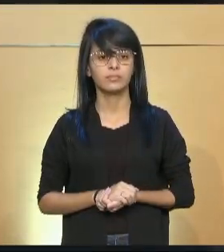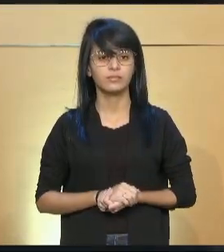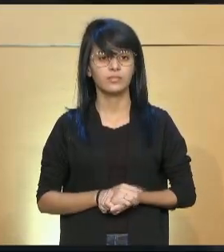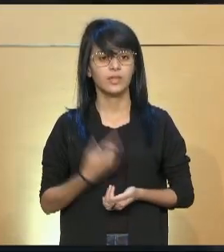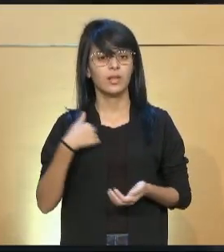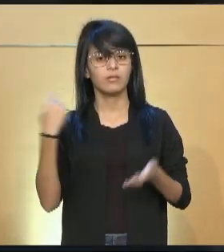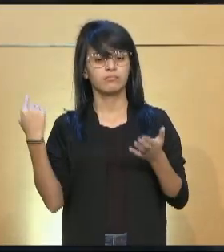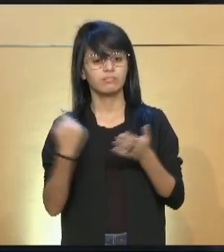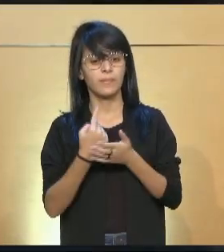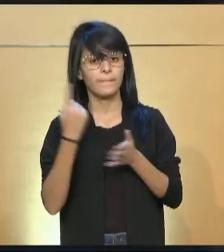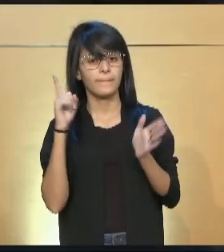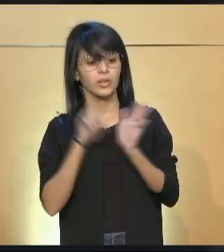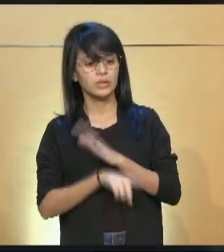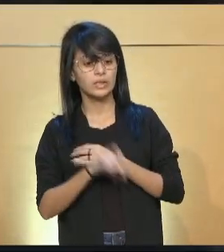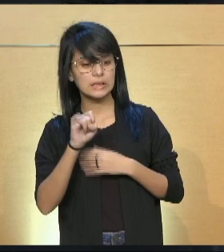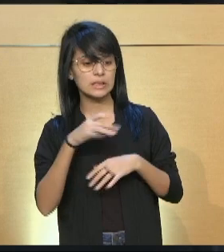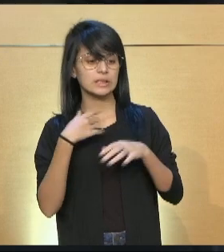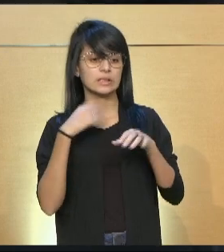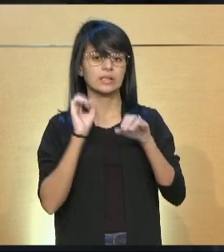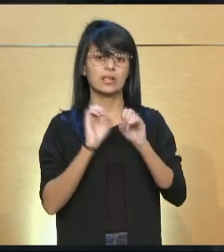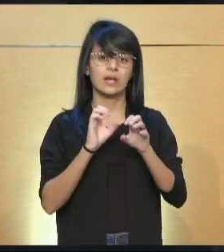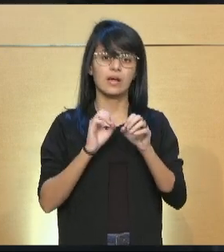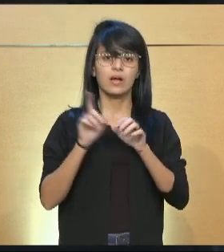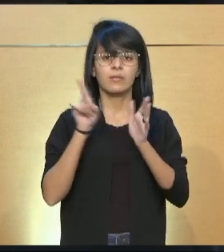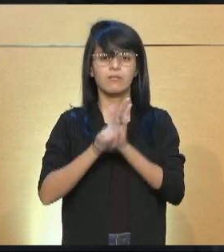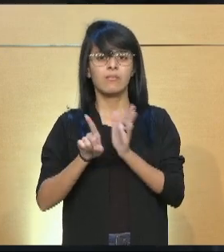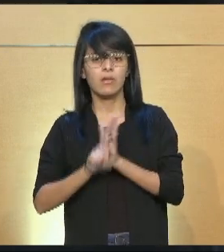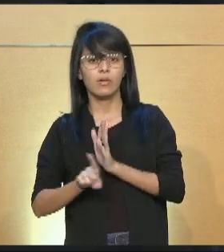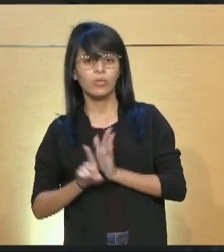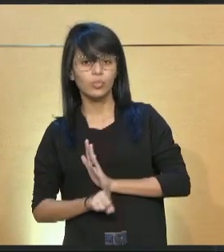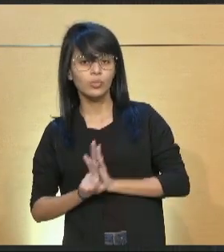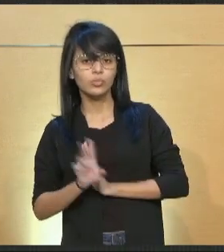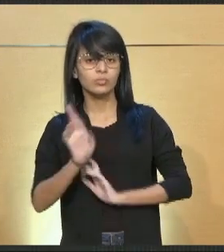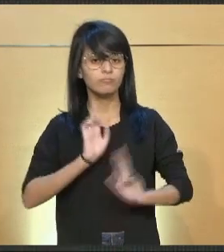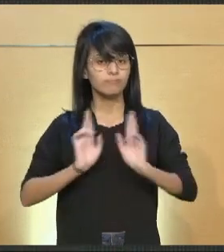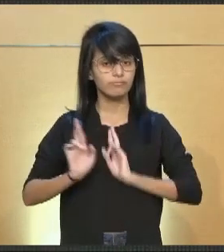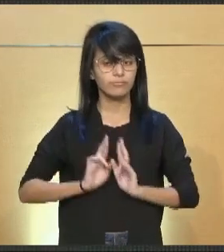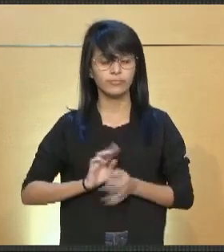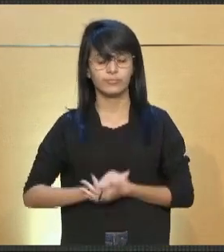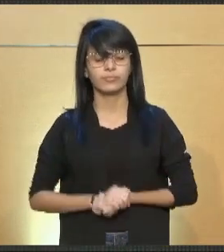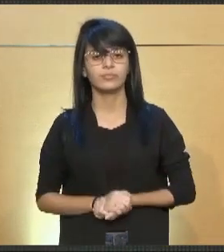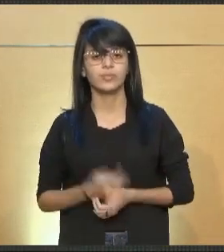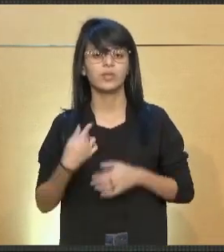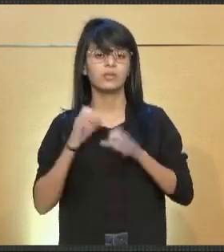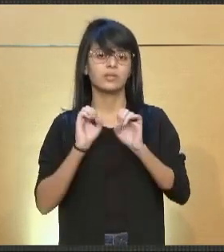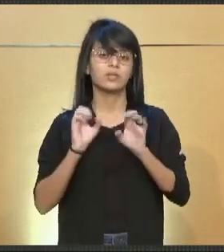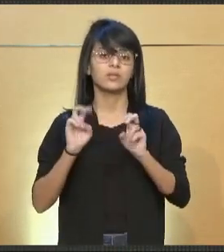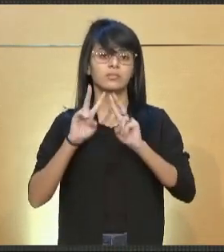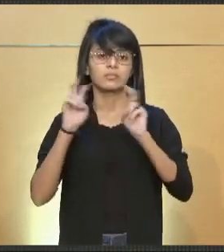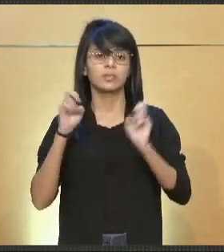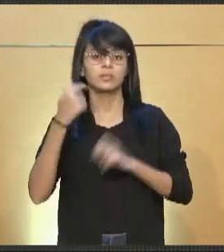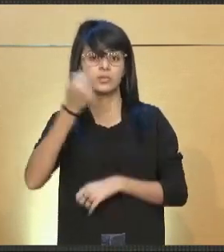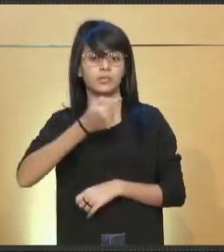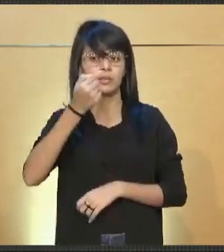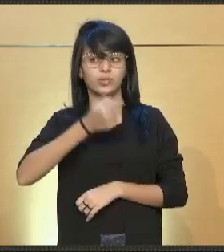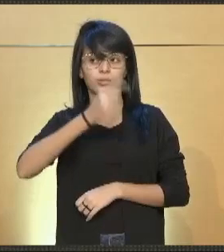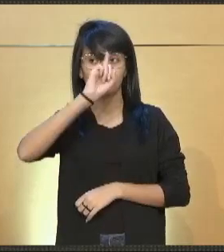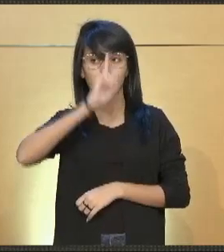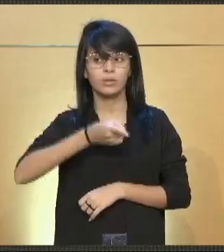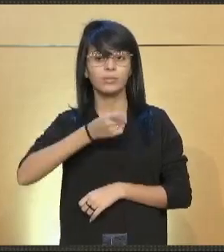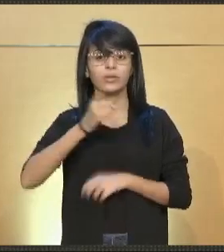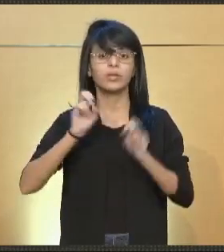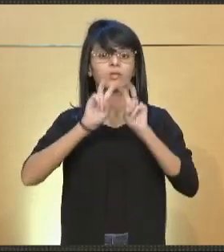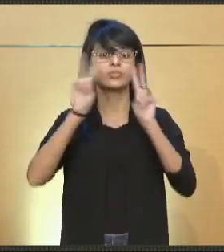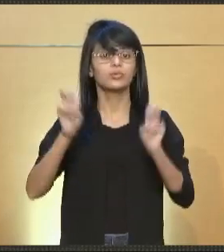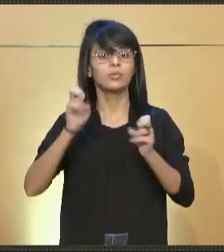uma pergunta, essa aula será uma aula dialogada por meio de perguntas e por meio de respostas. Então, nessa lição, nós vamos tratar sobre o sétimo mandamento, que fala sobre a